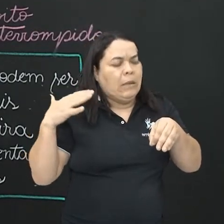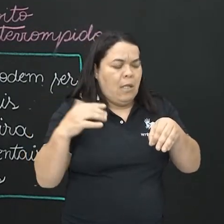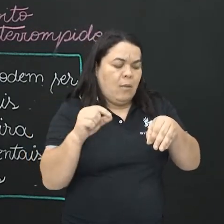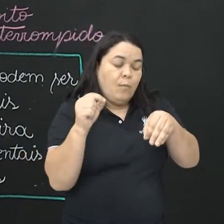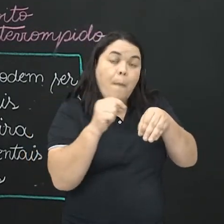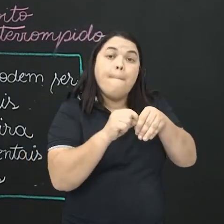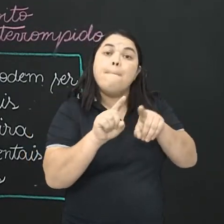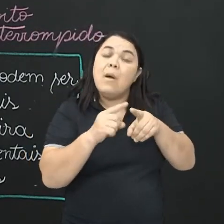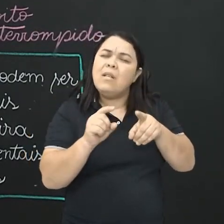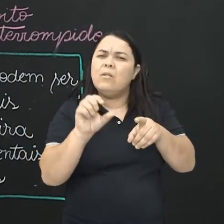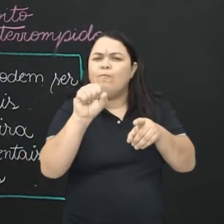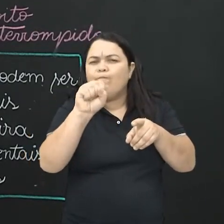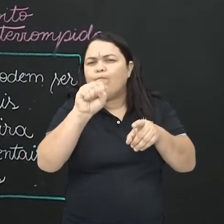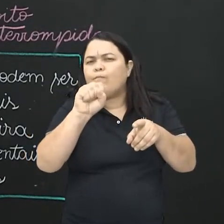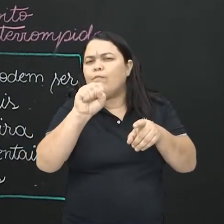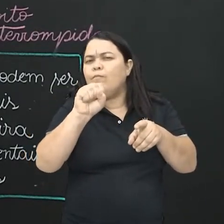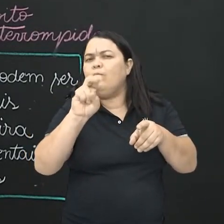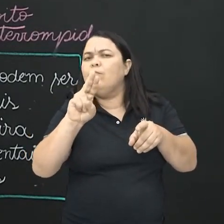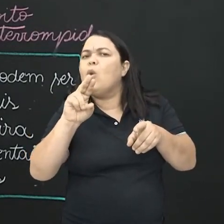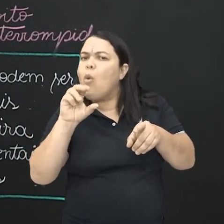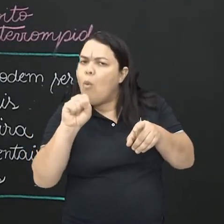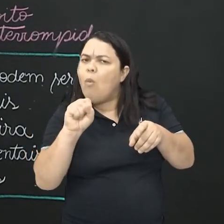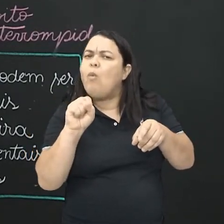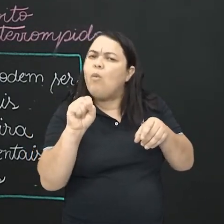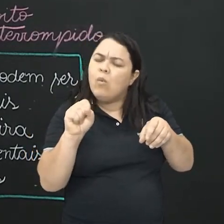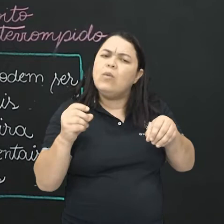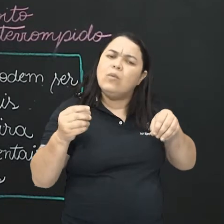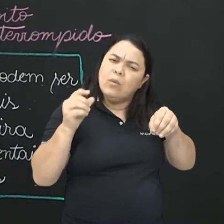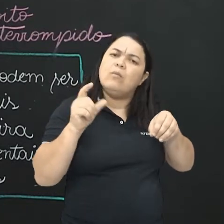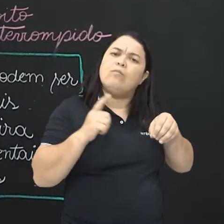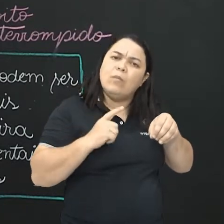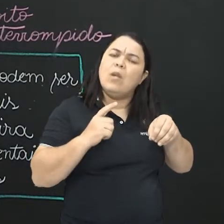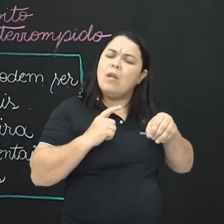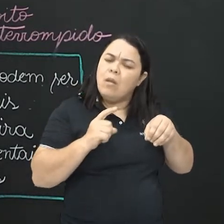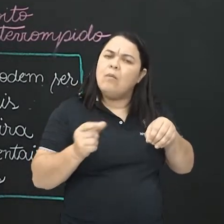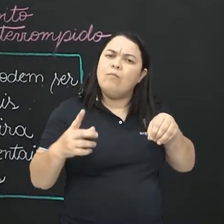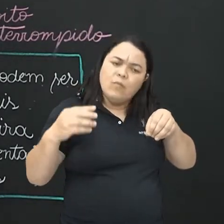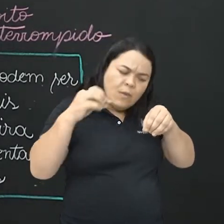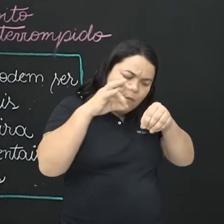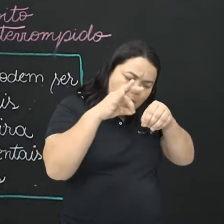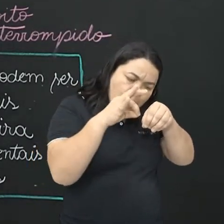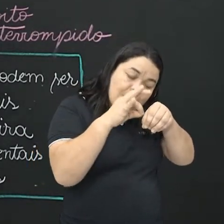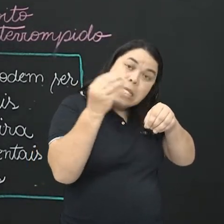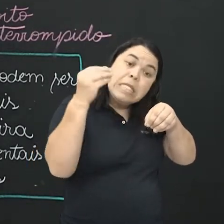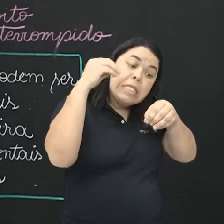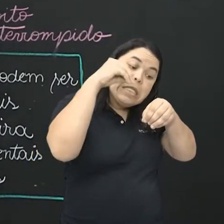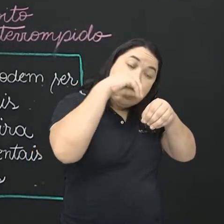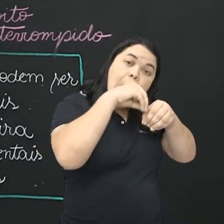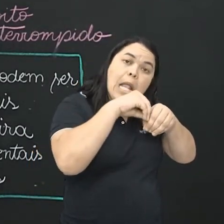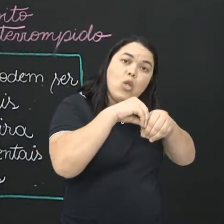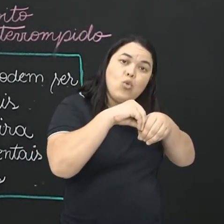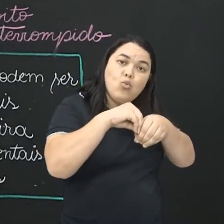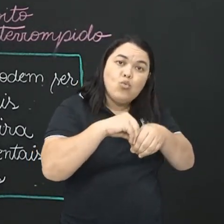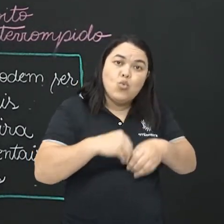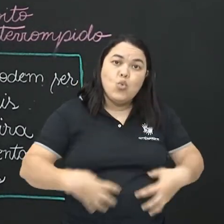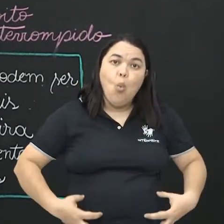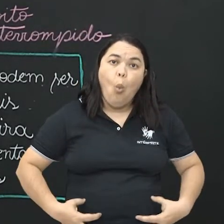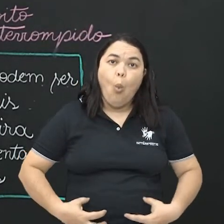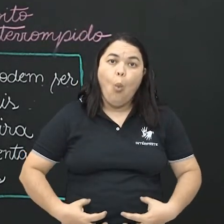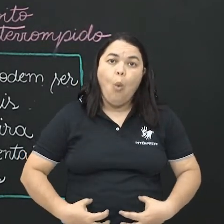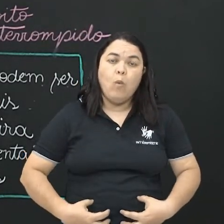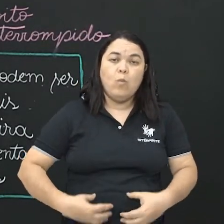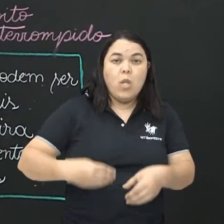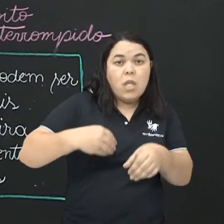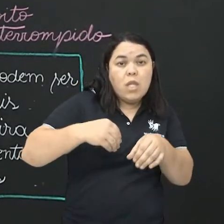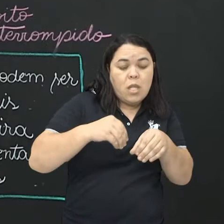certa cobertura para colocação desse método, do DIU, e ele é colocado dentro do útero. E essas extremidades, no